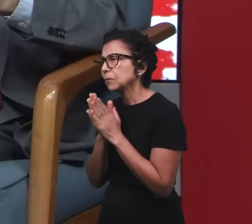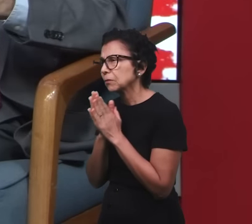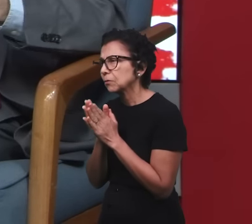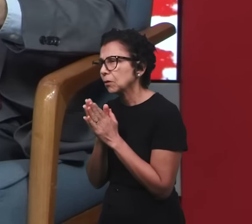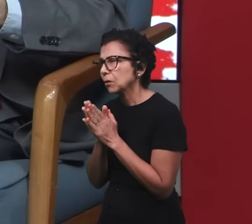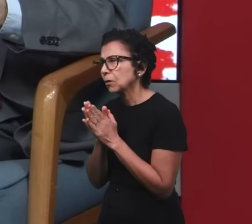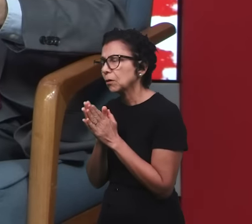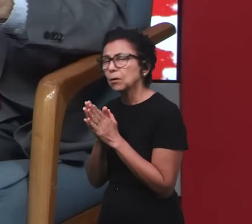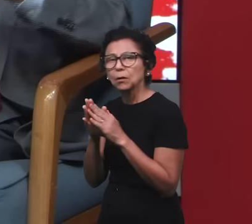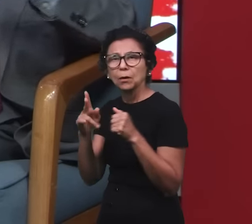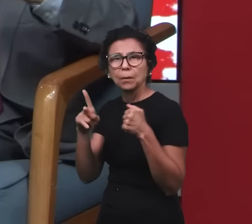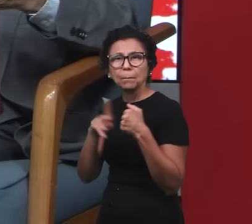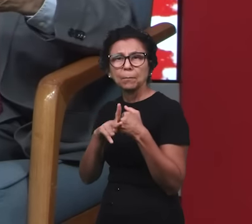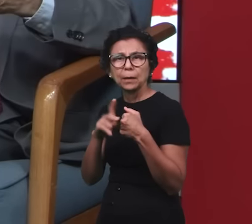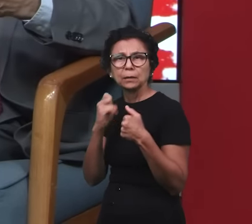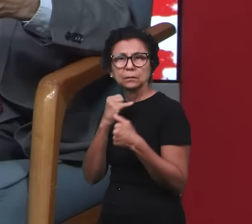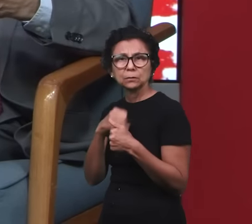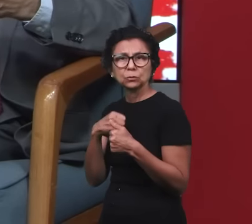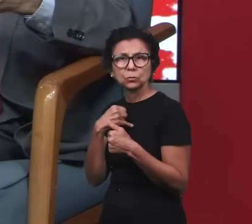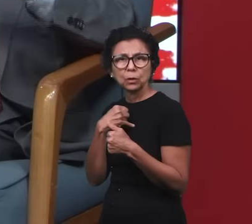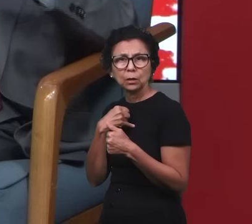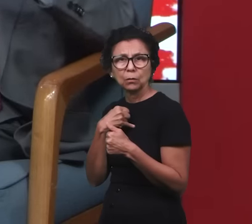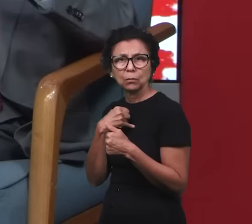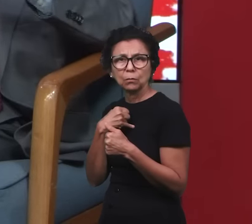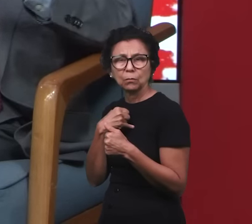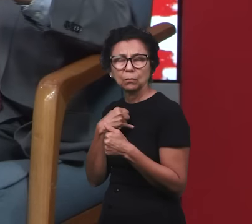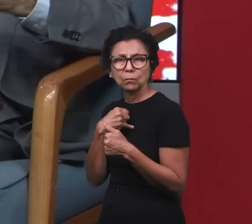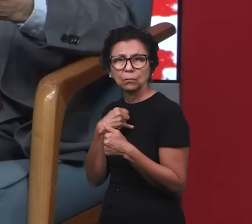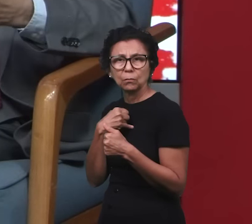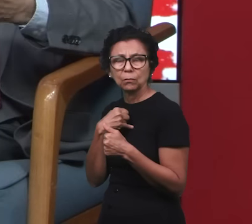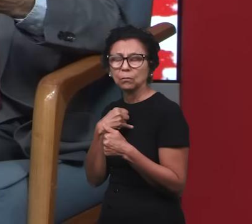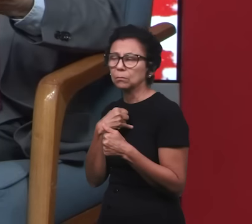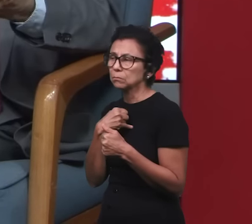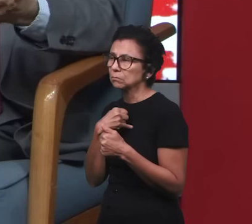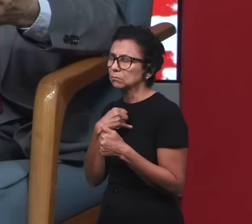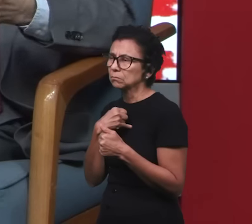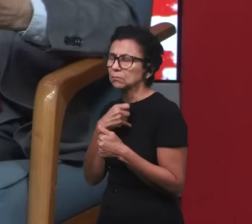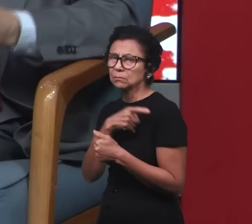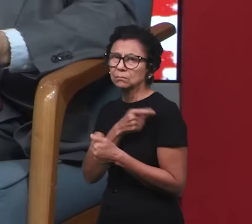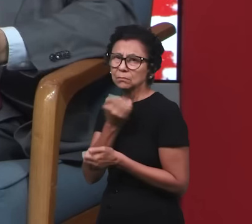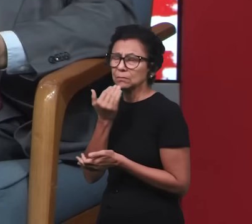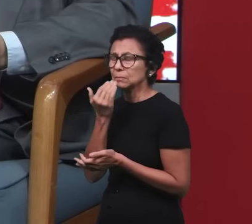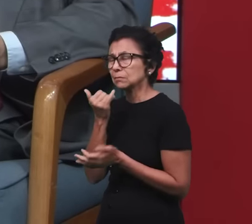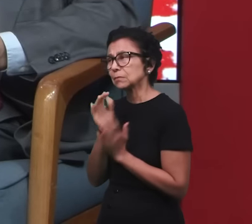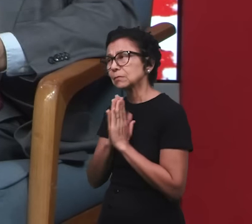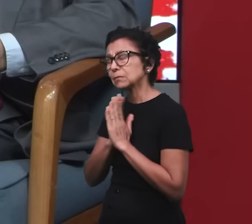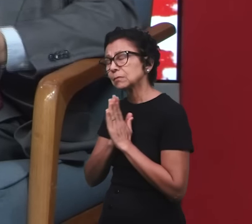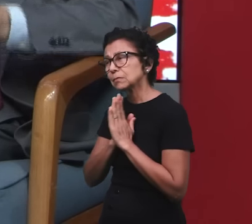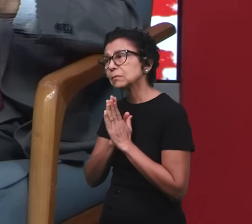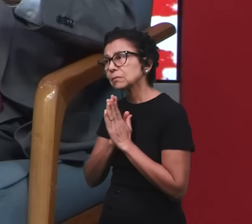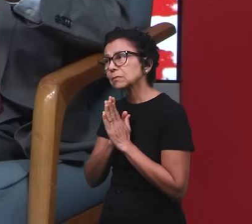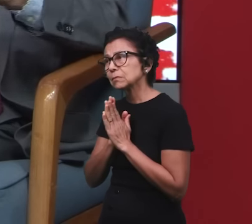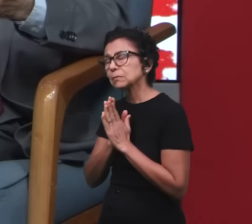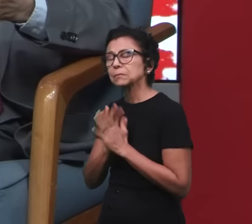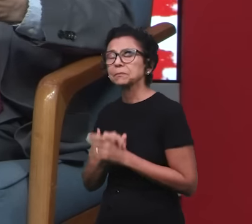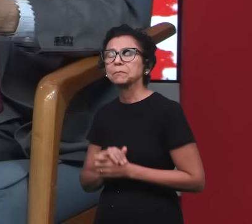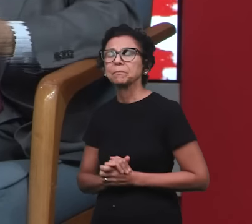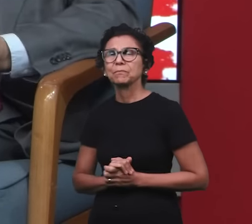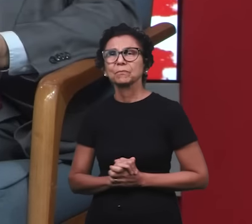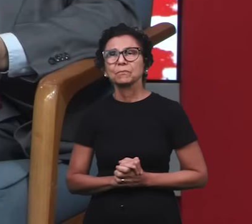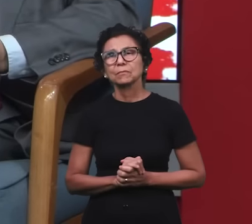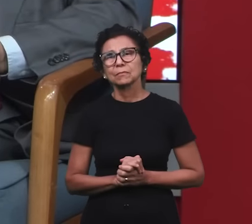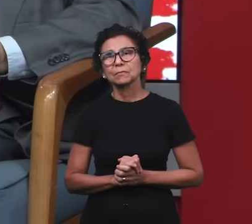era esmola? Alguma coisa para sustento dele, entendeu? Daquilo que